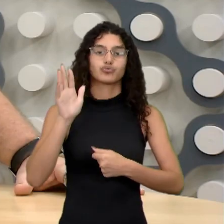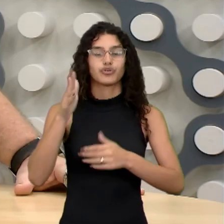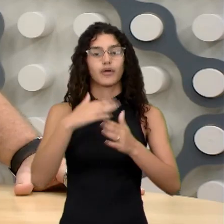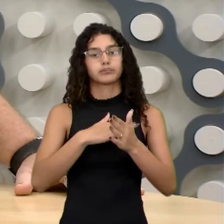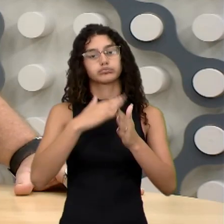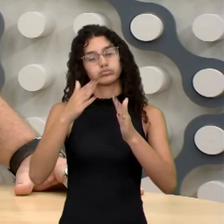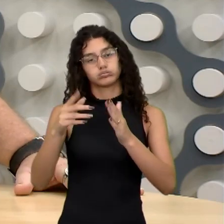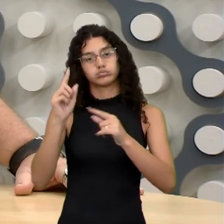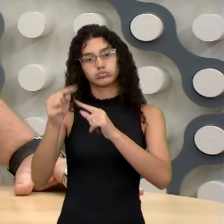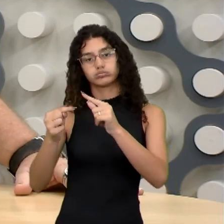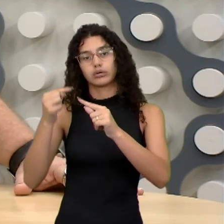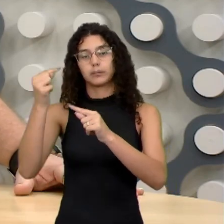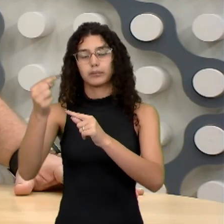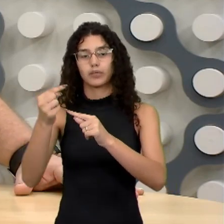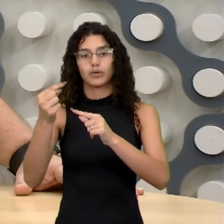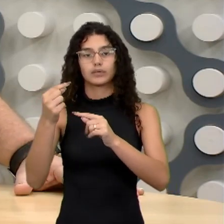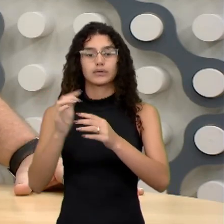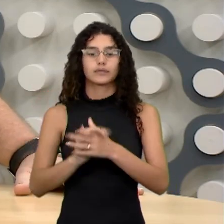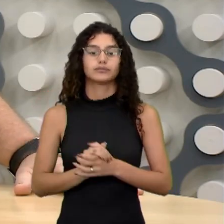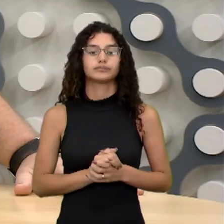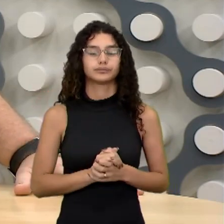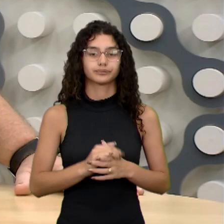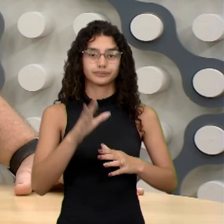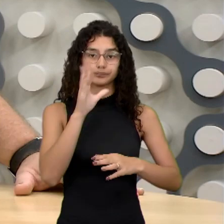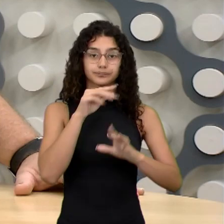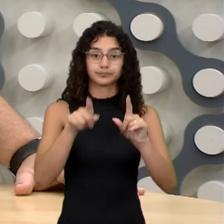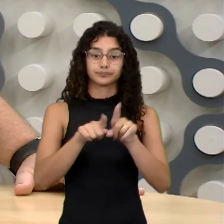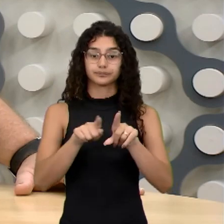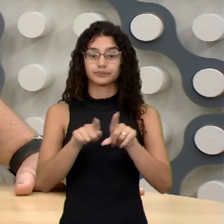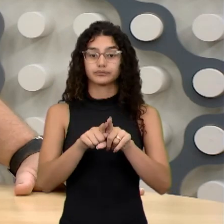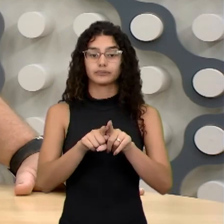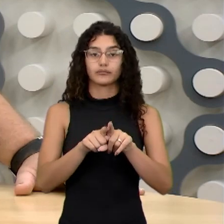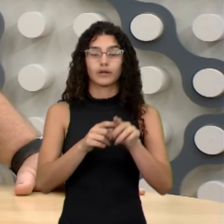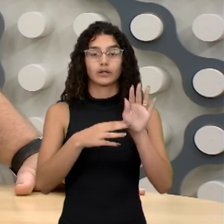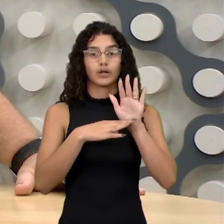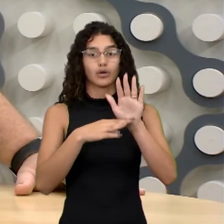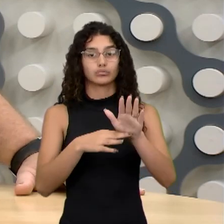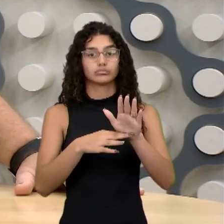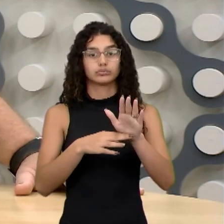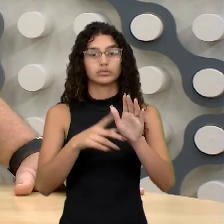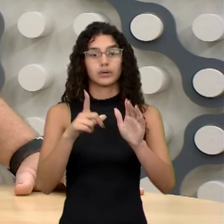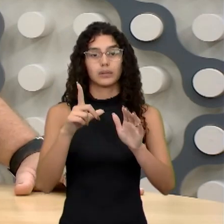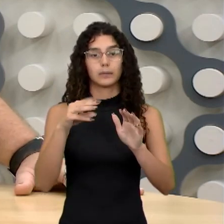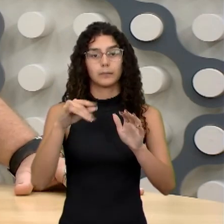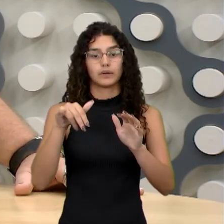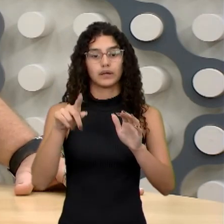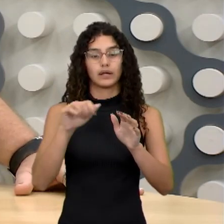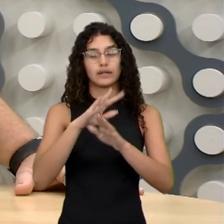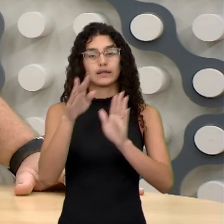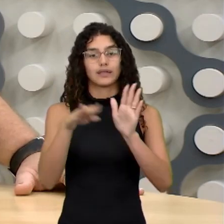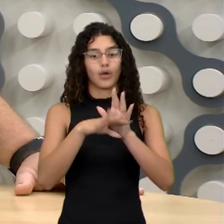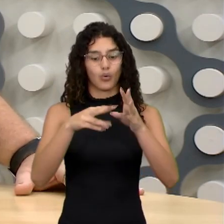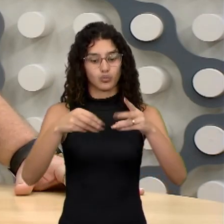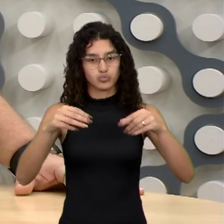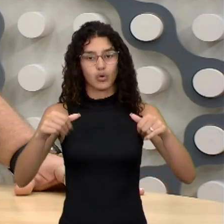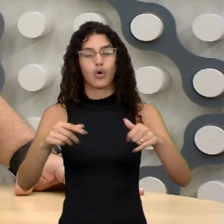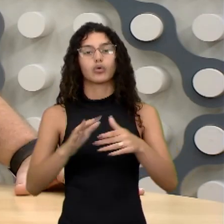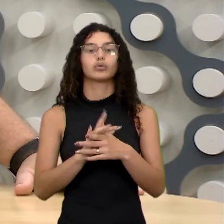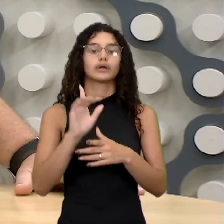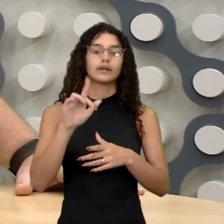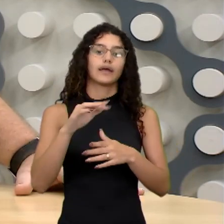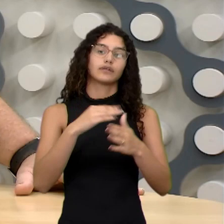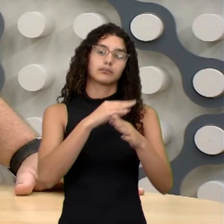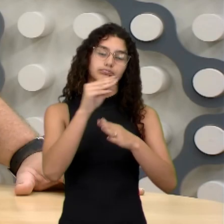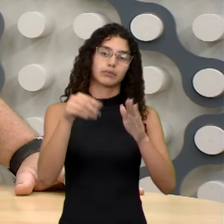aí depois aí mais para frente, falando aí sobre recursos minerais e até chegar ao solo, que é, né, que